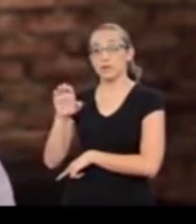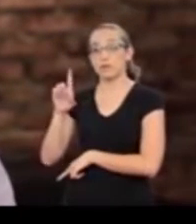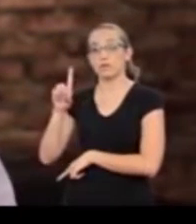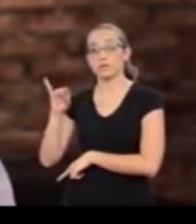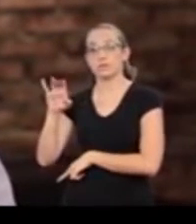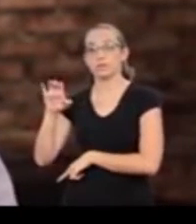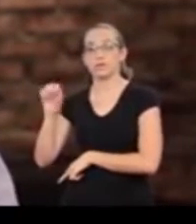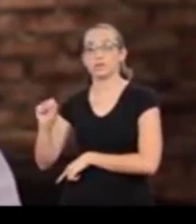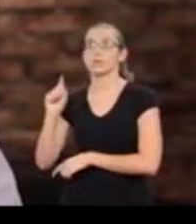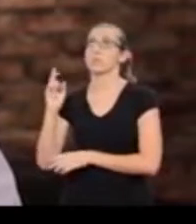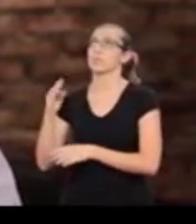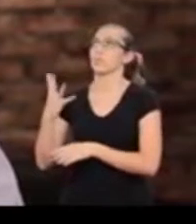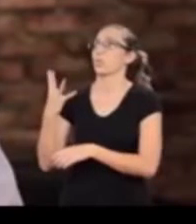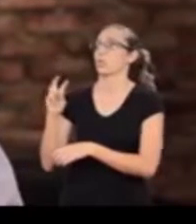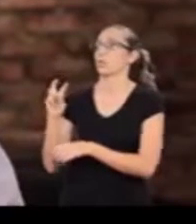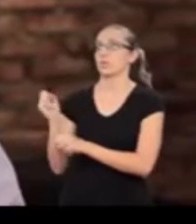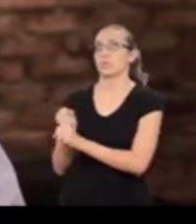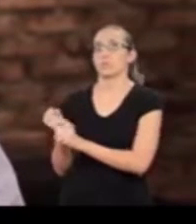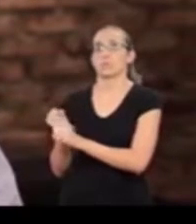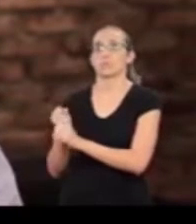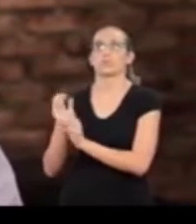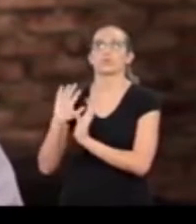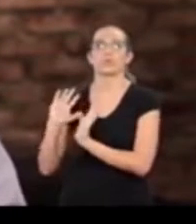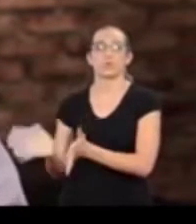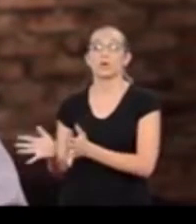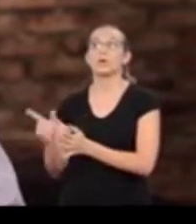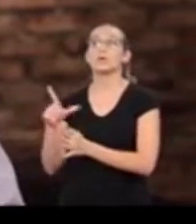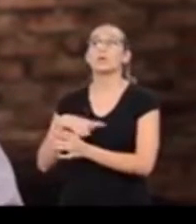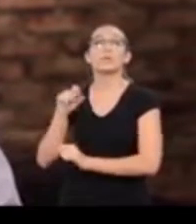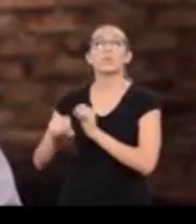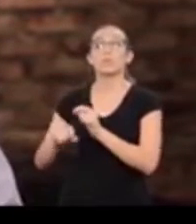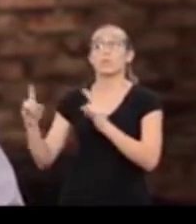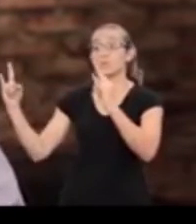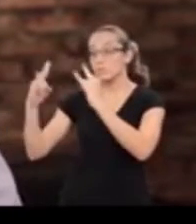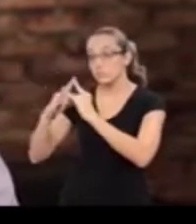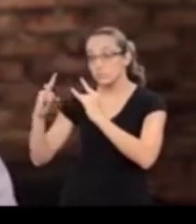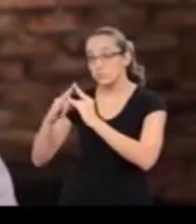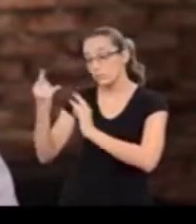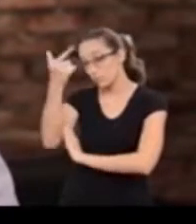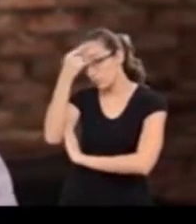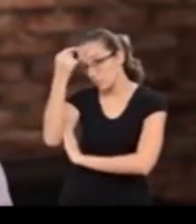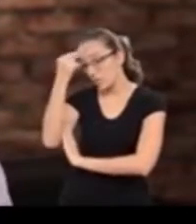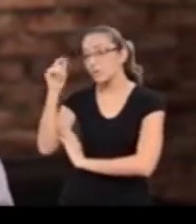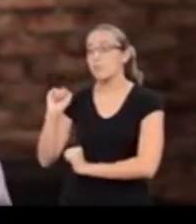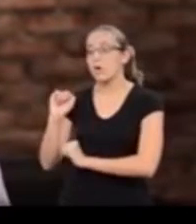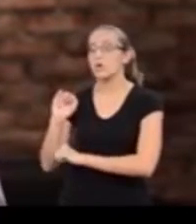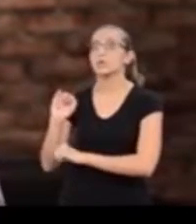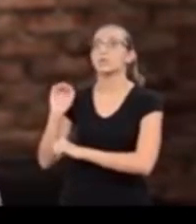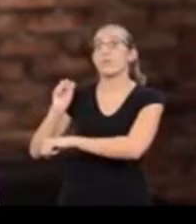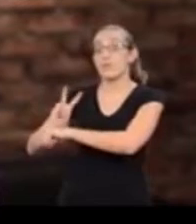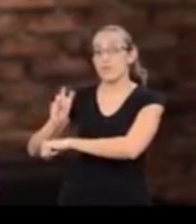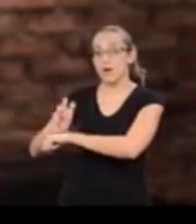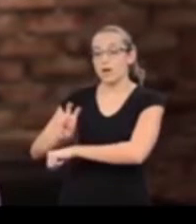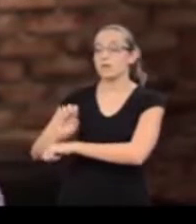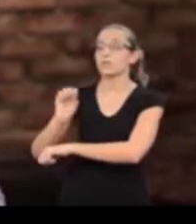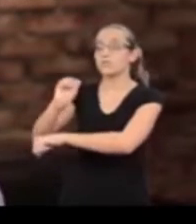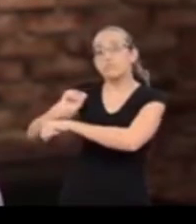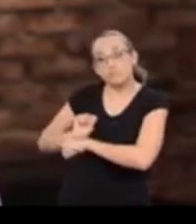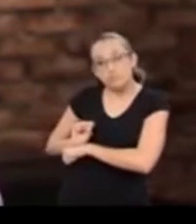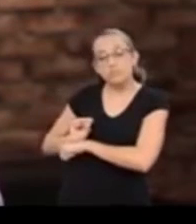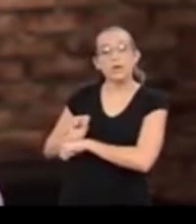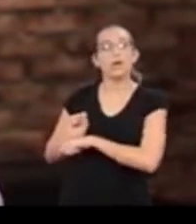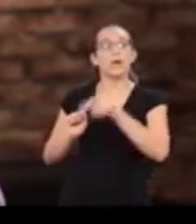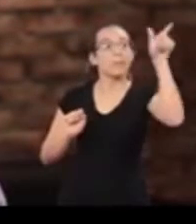Fundacred operacionaliza há mais de 45 anos. Com o CredS, as instituições de ensino podem alocar